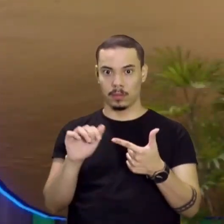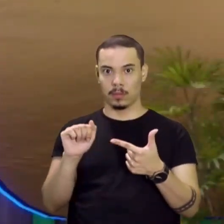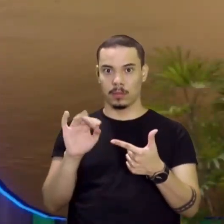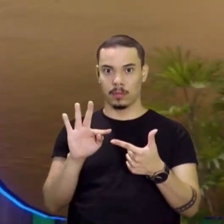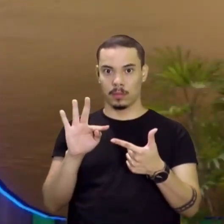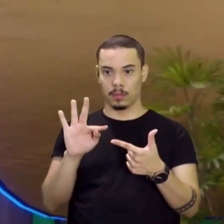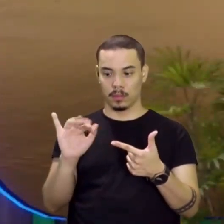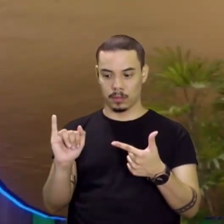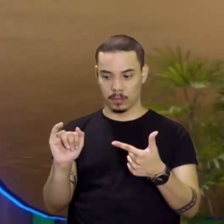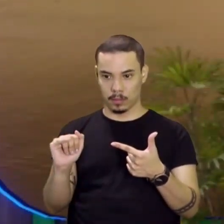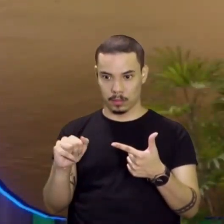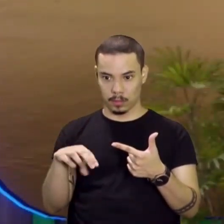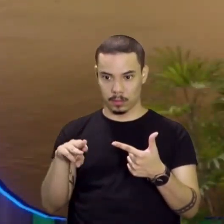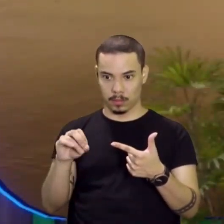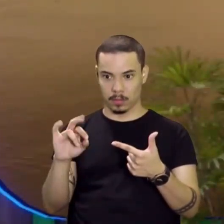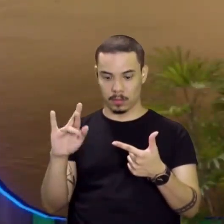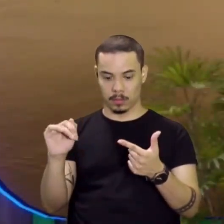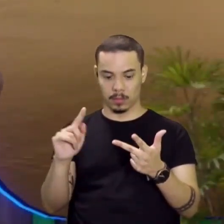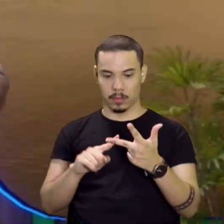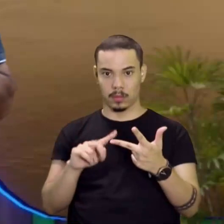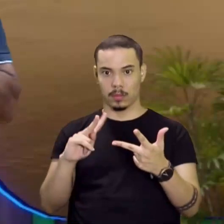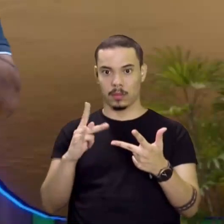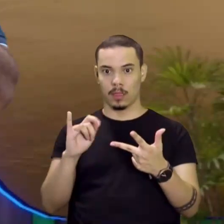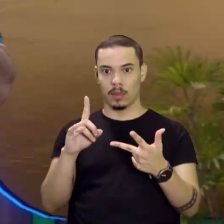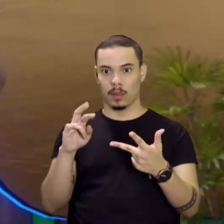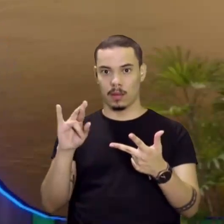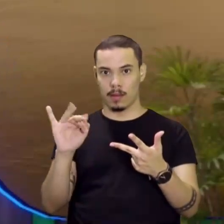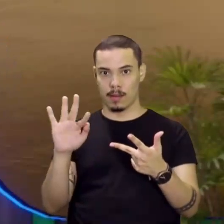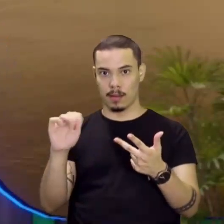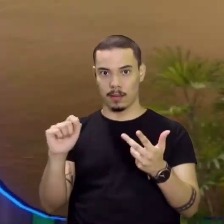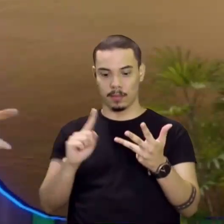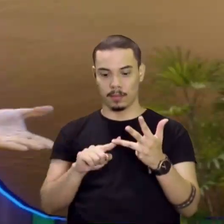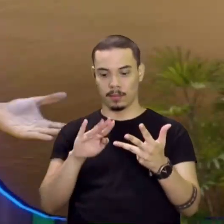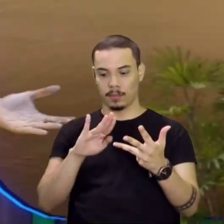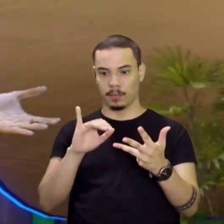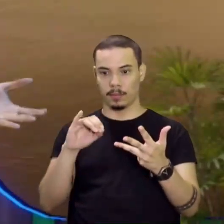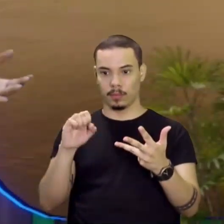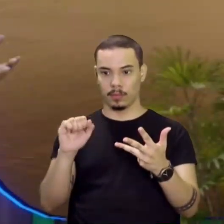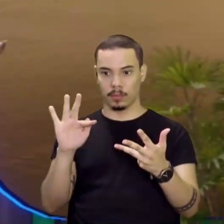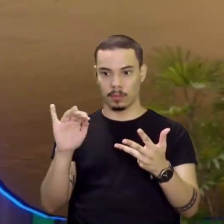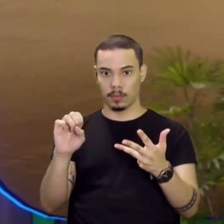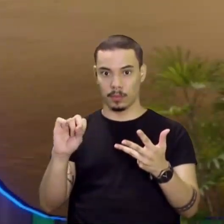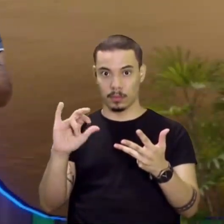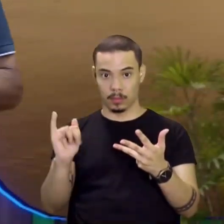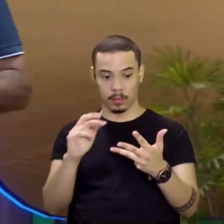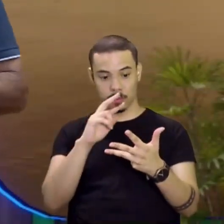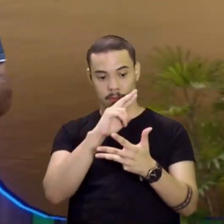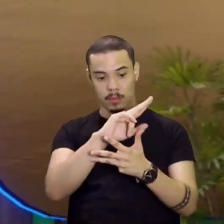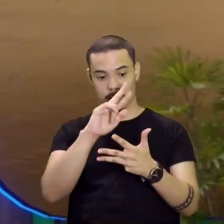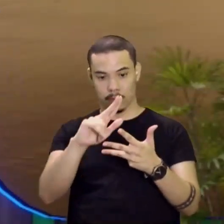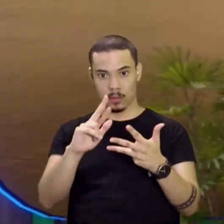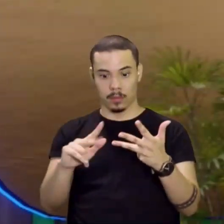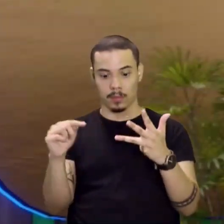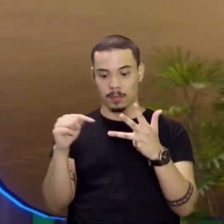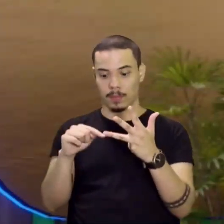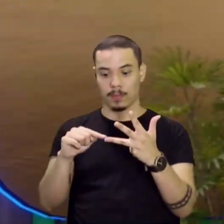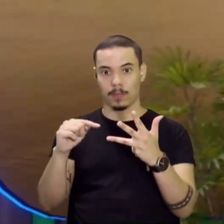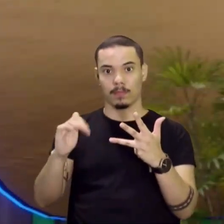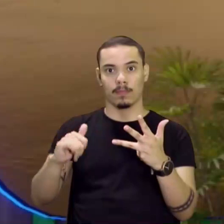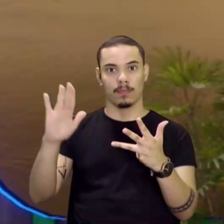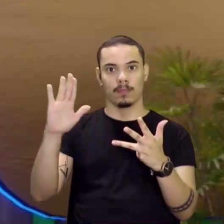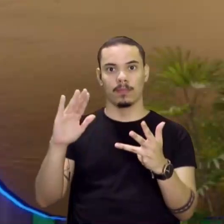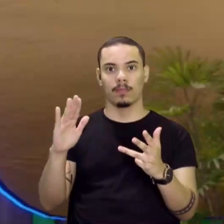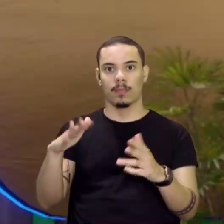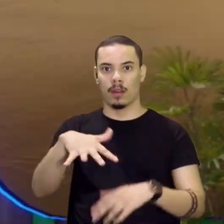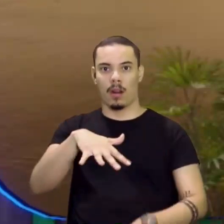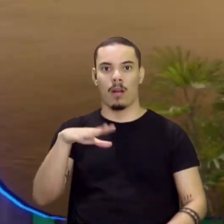atmosfera, hidrosfera e biosfera. Claro que a biosfera é mais a biologia, porque a biologia se